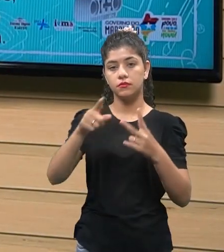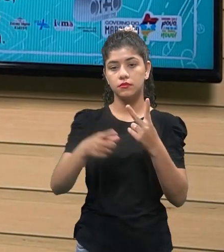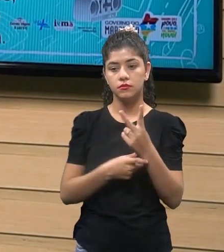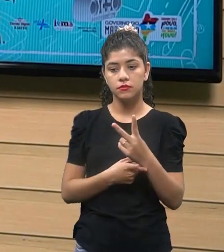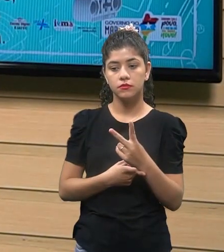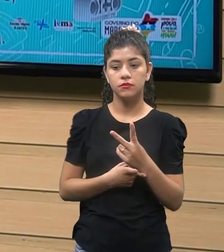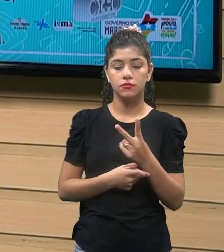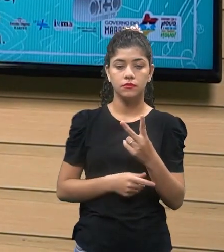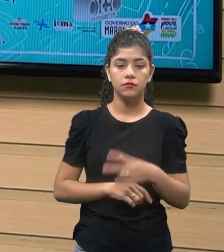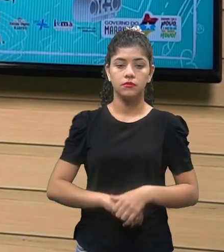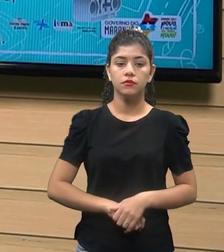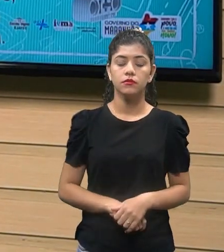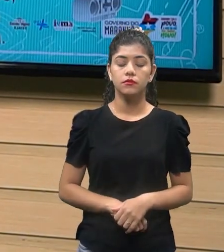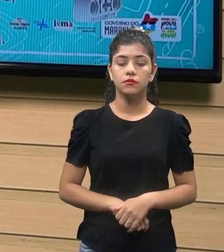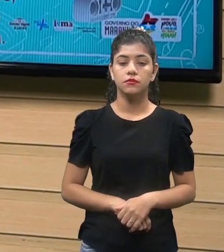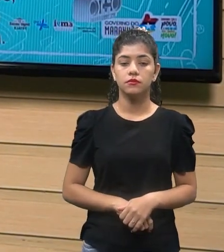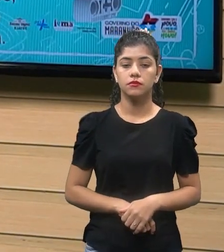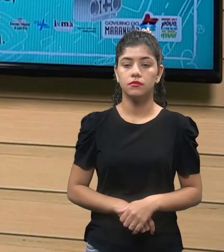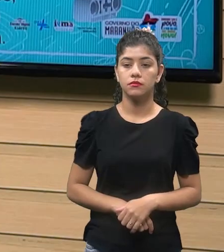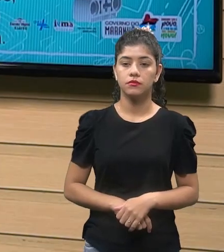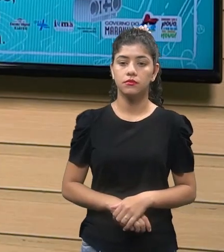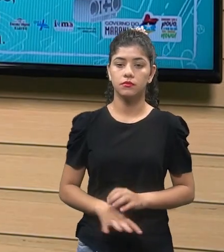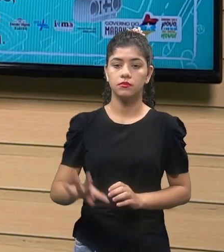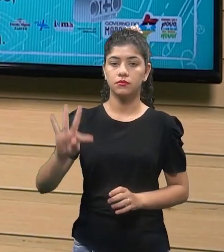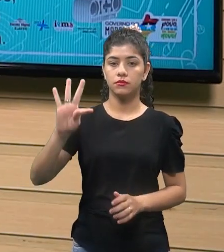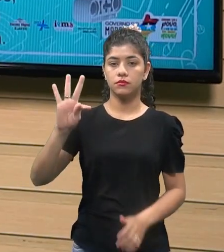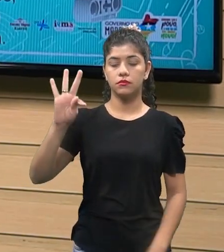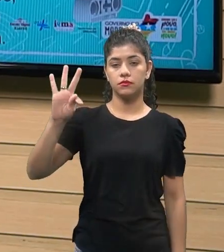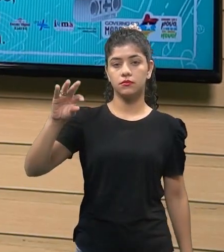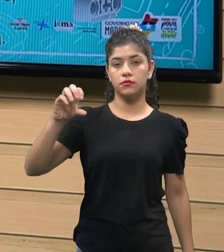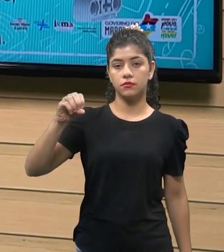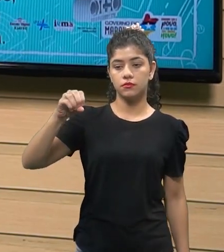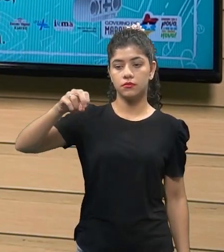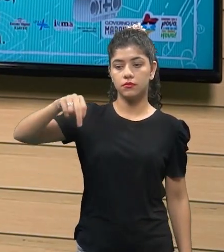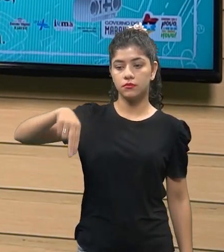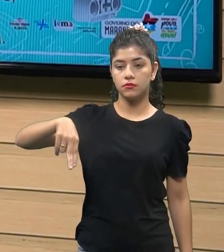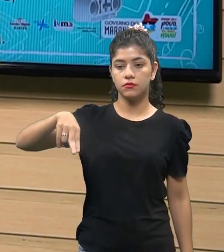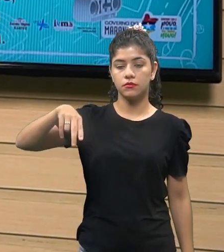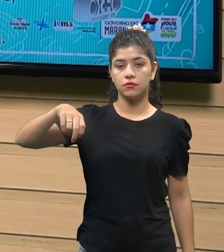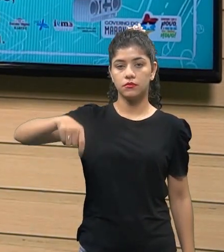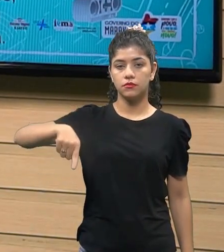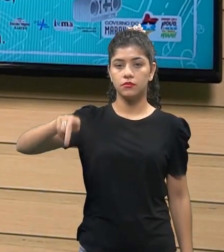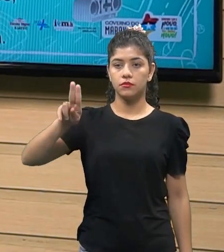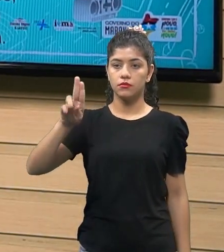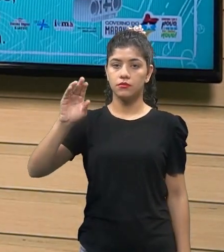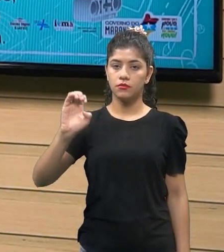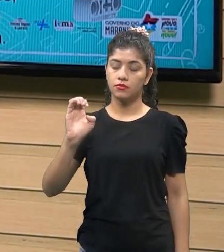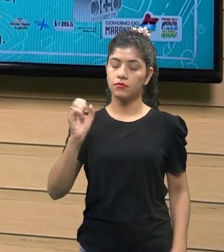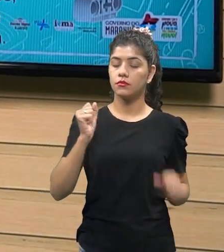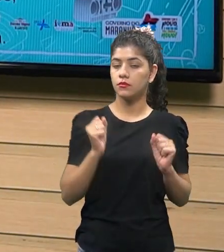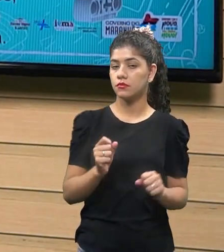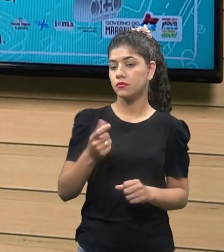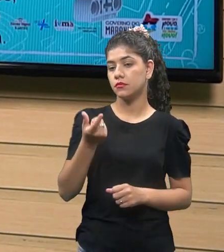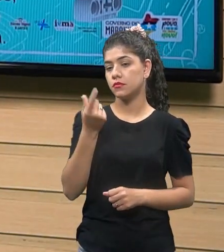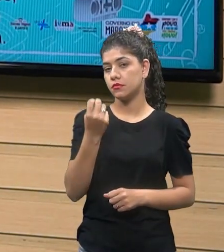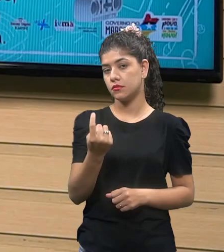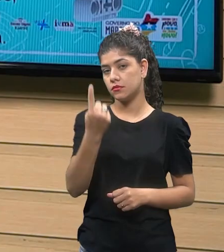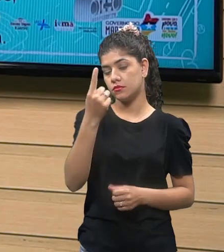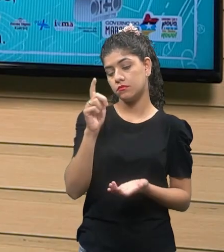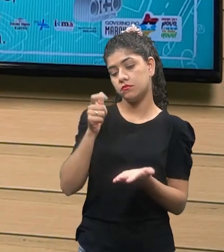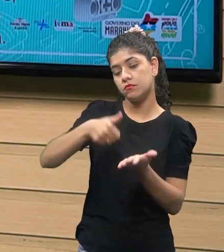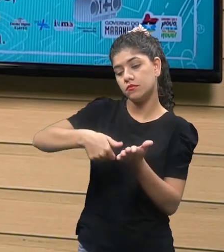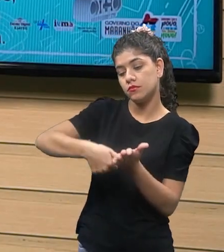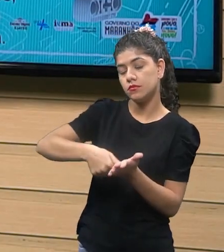dois tipos aqui de sensor. Um de torque, dependendo do aperto, pode ser pode ser na hora de liberar